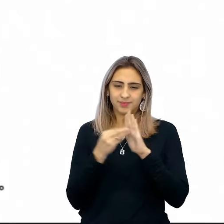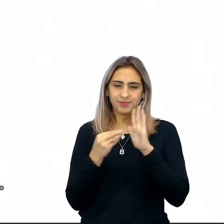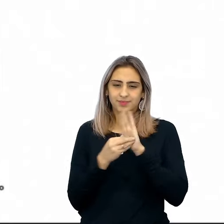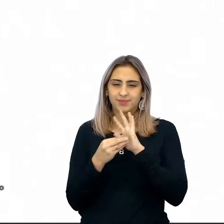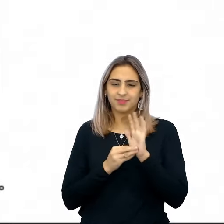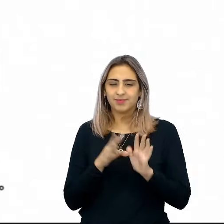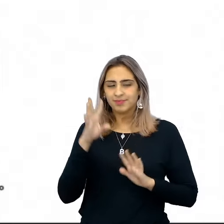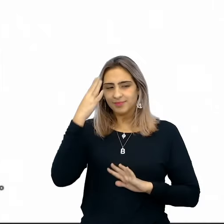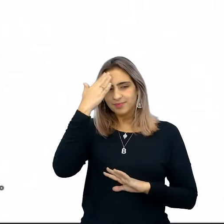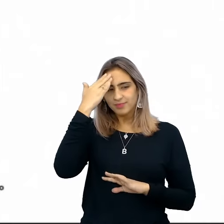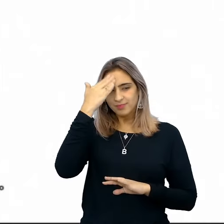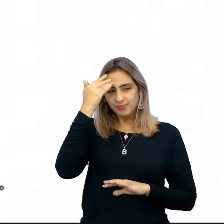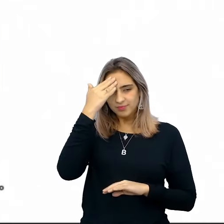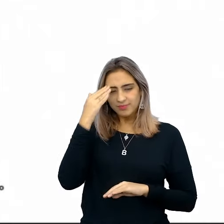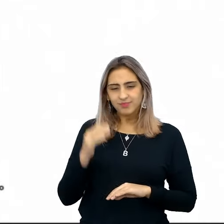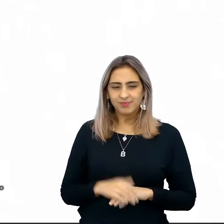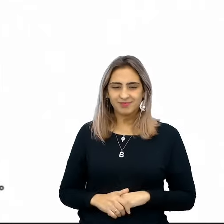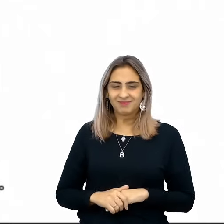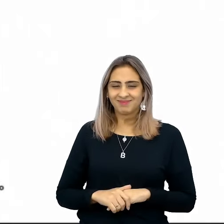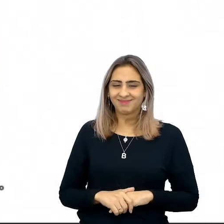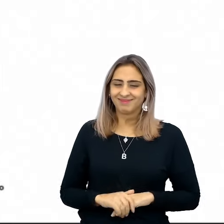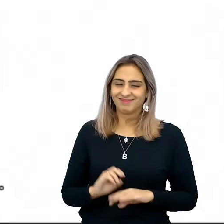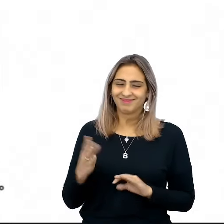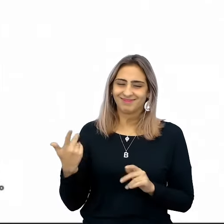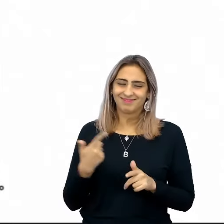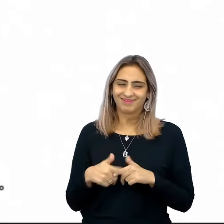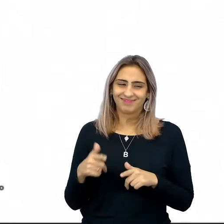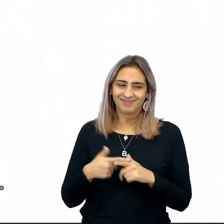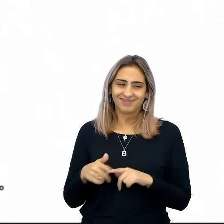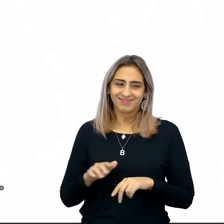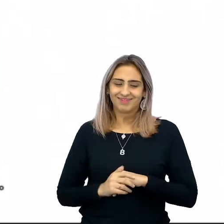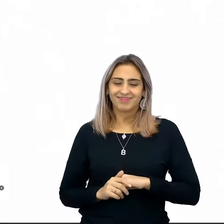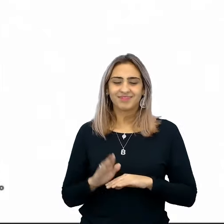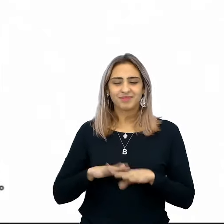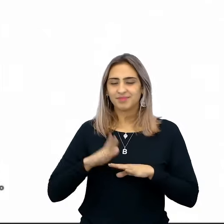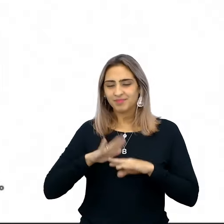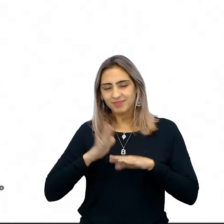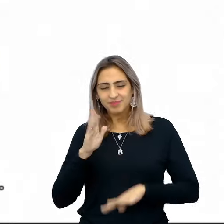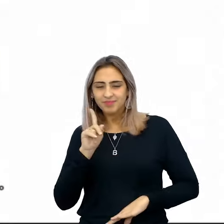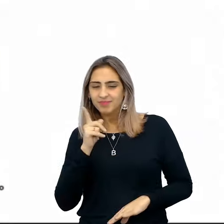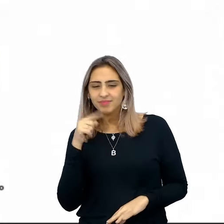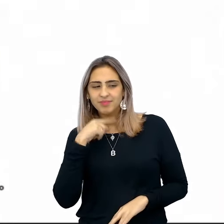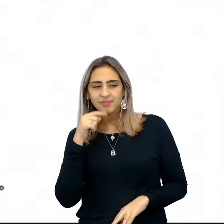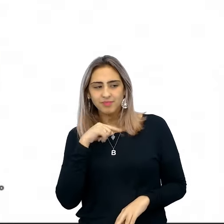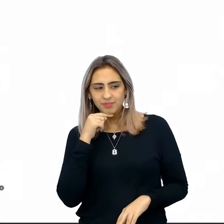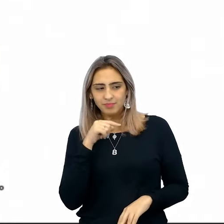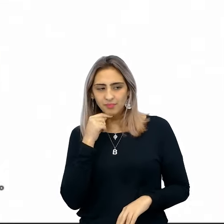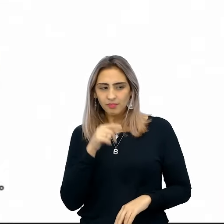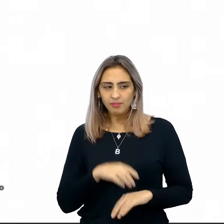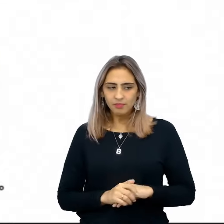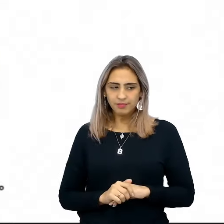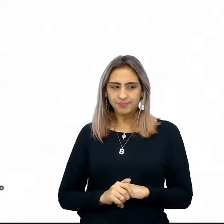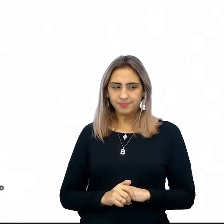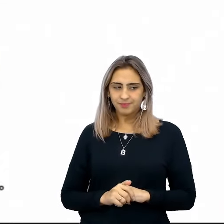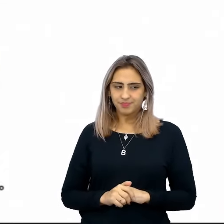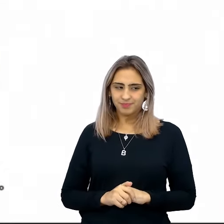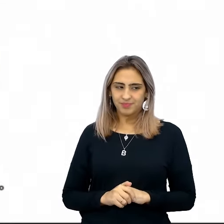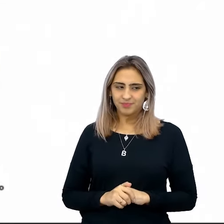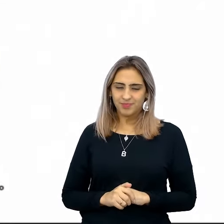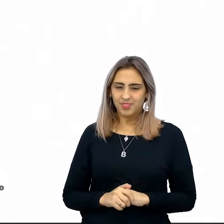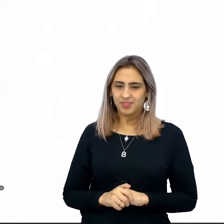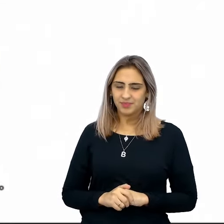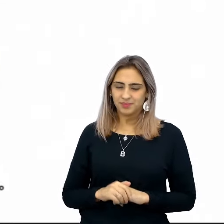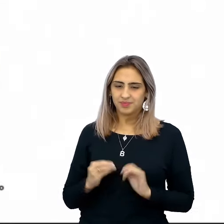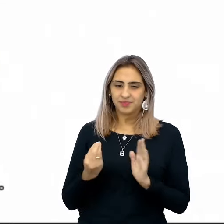compreender qual que é essa operação que resolve o problema, né? Então, por isso que não adianta você pegar e encher a lousa ali